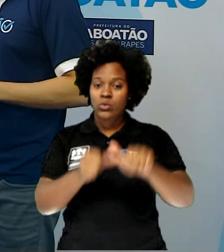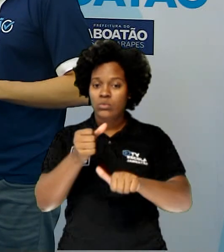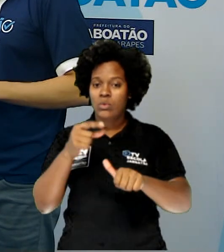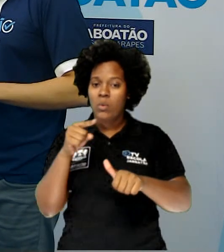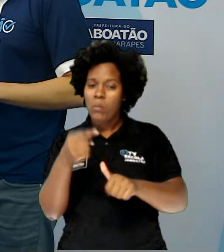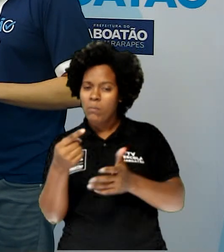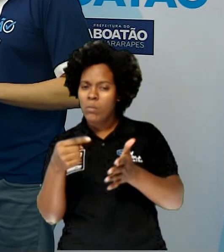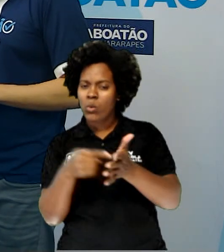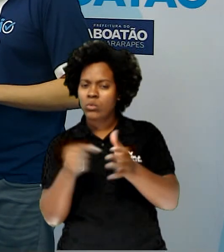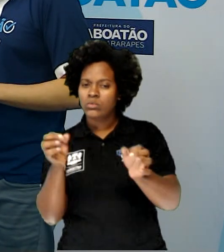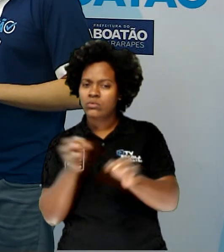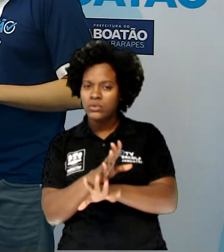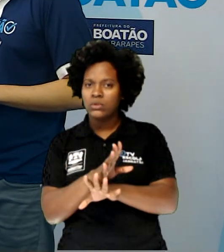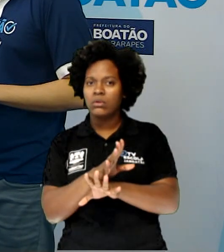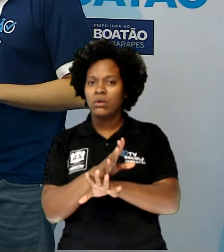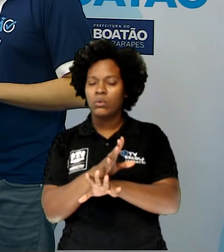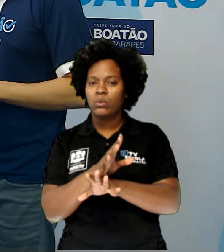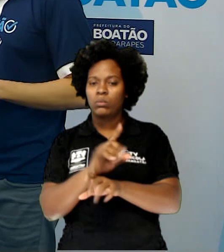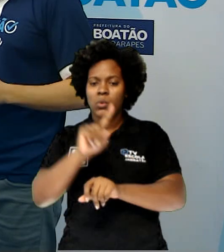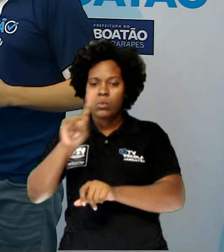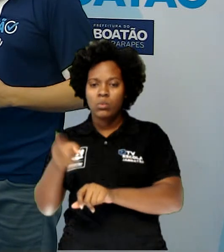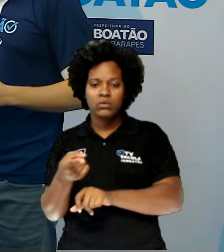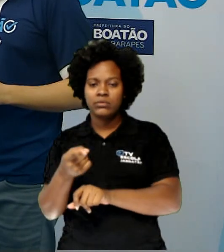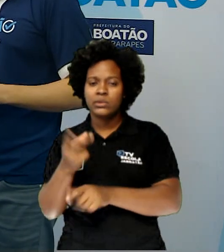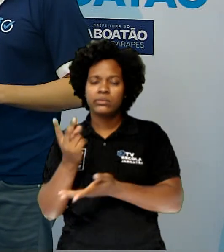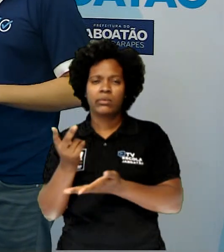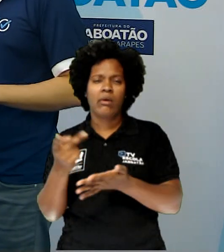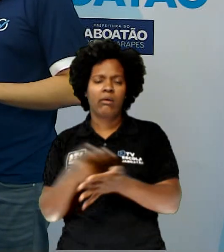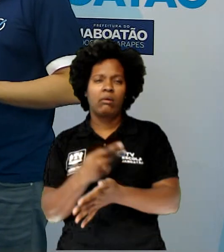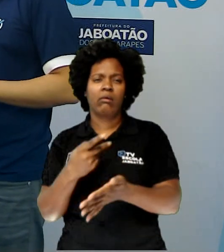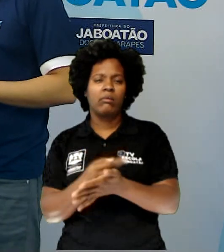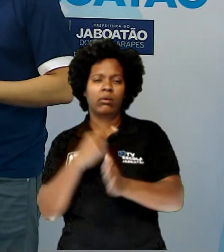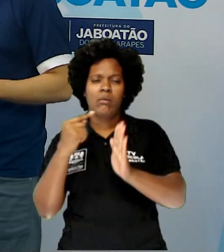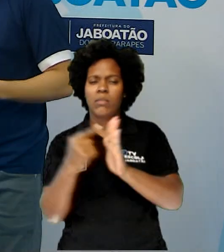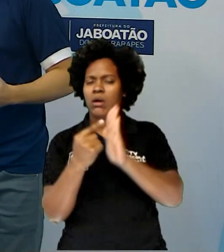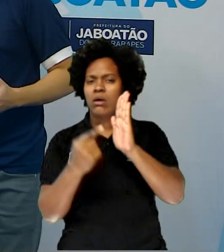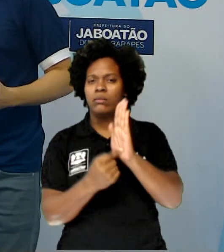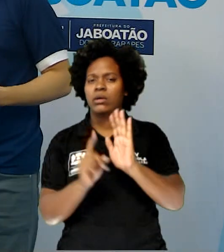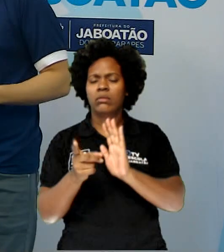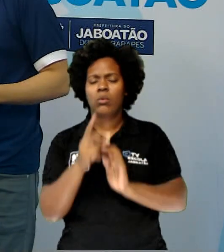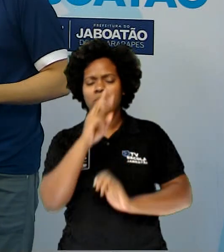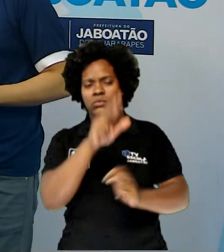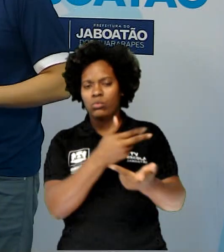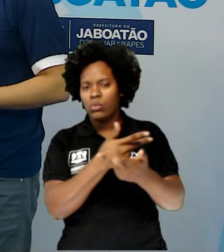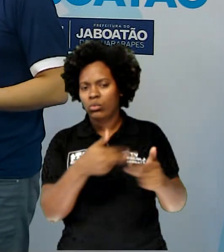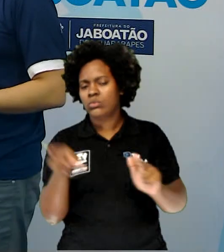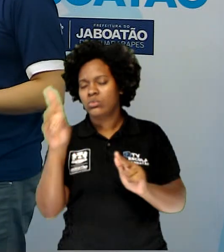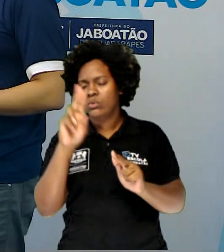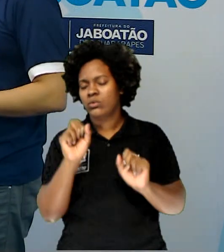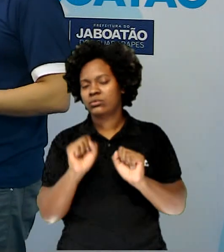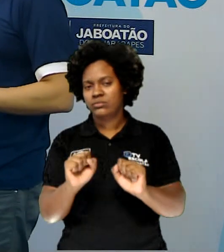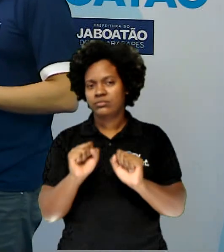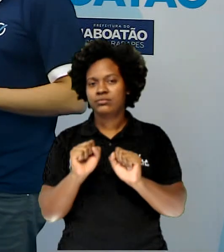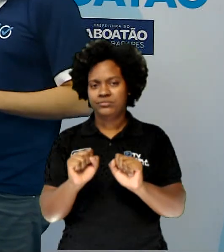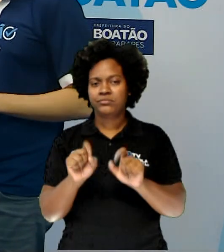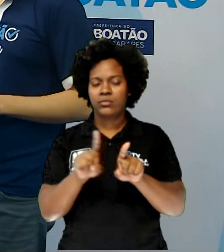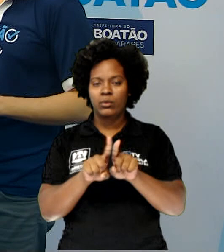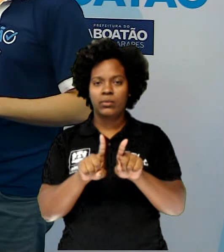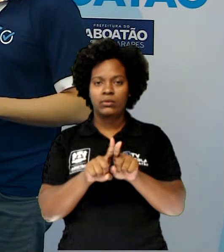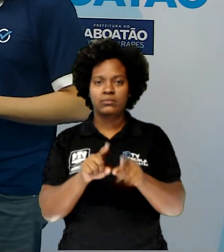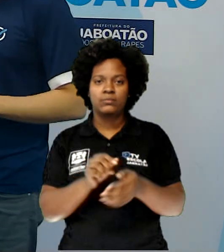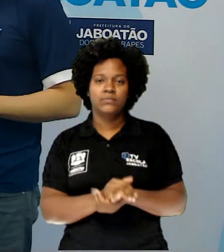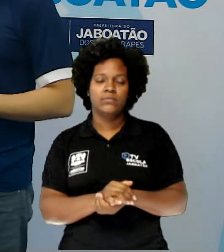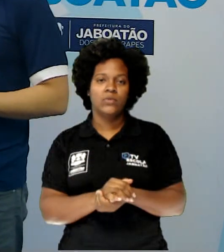não significaria erro de pontuação. É apenas um recurso do qual você pode fazer o uso, né? Então, esse item 2 ali é